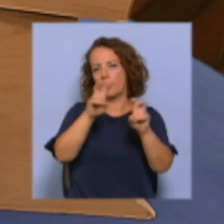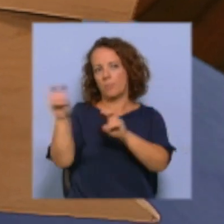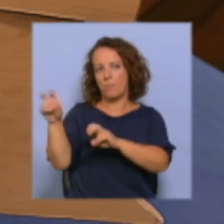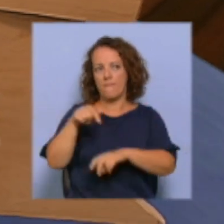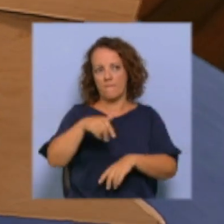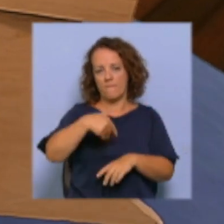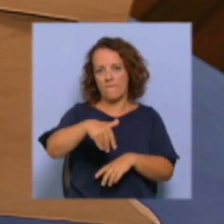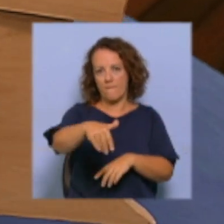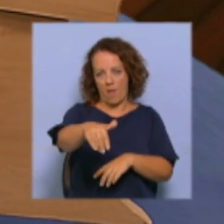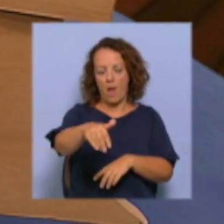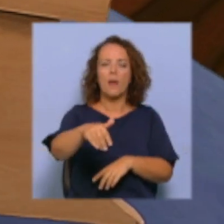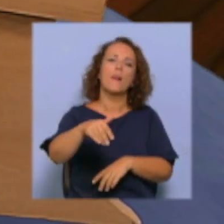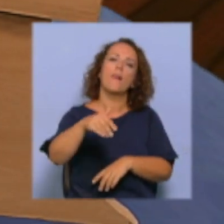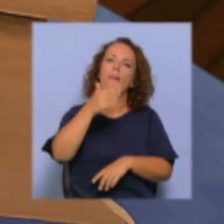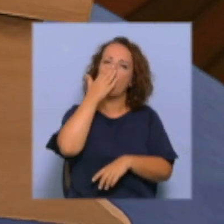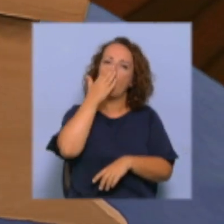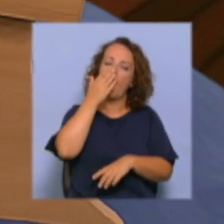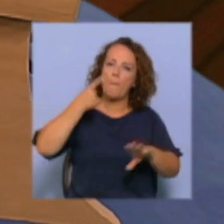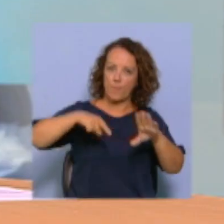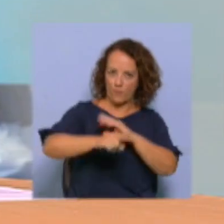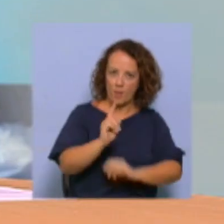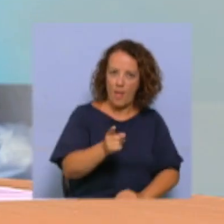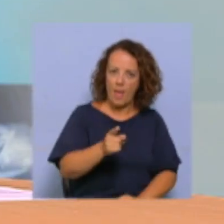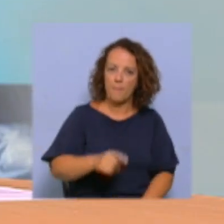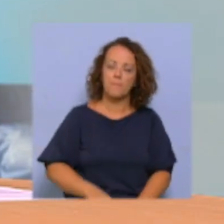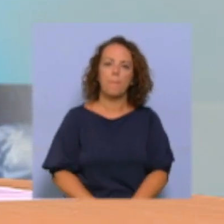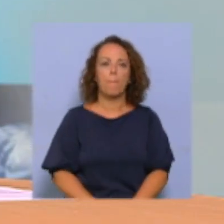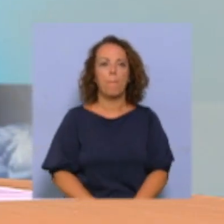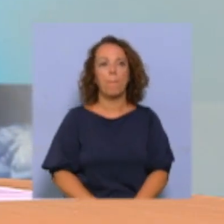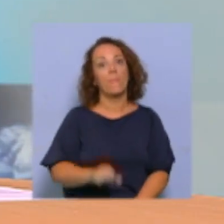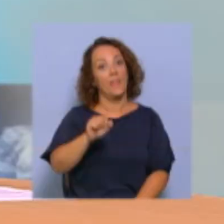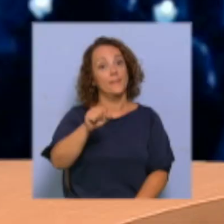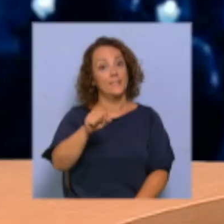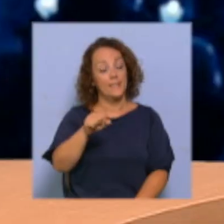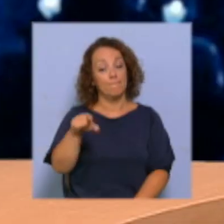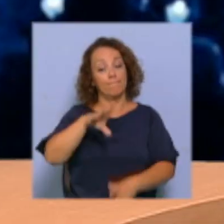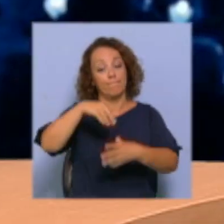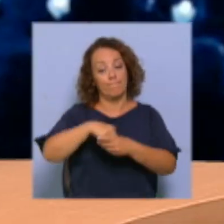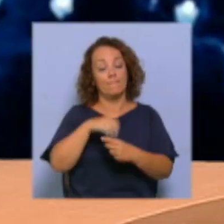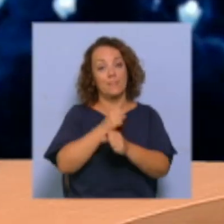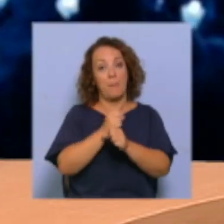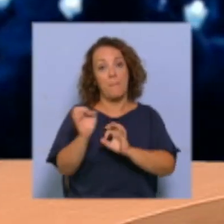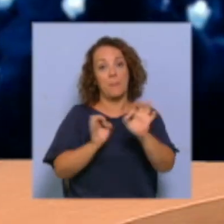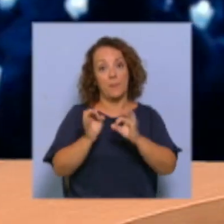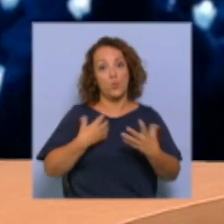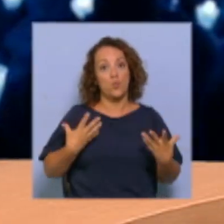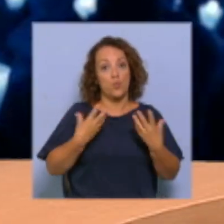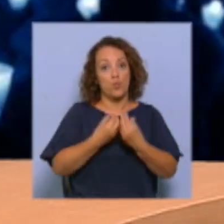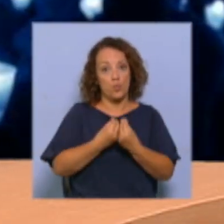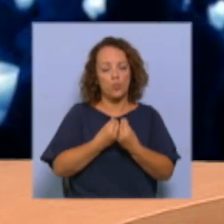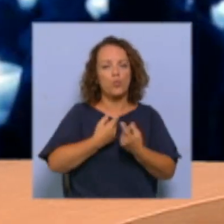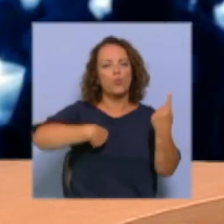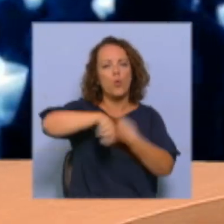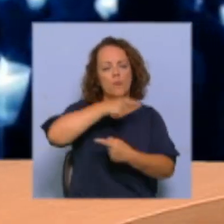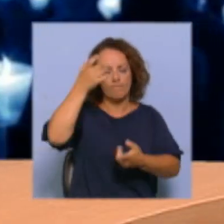nestas jornadas, de uma forma assim mais aprofundada. Pois, isso também fez parte deste trabalho de preparação em conjunto e o que é que nós queríamos